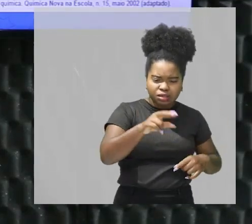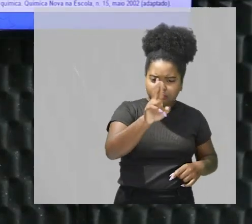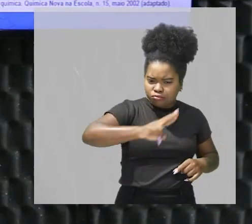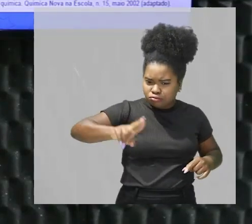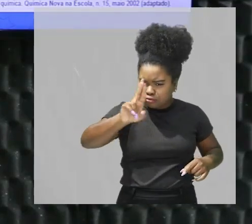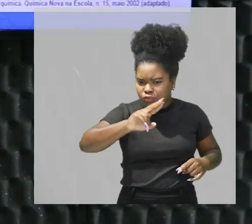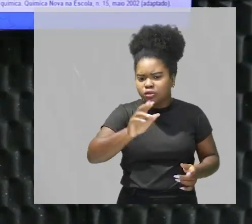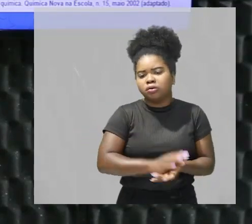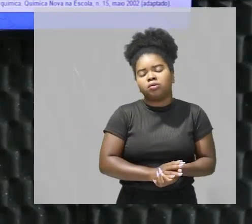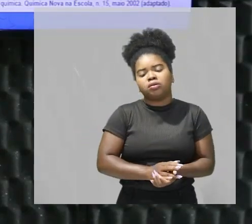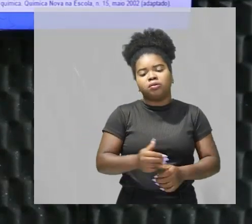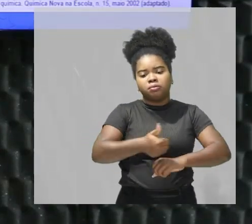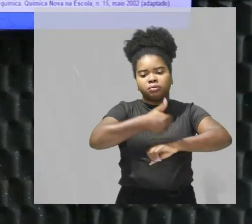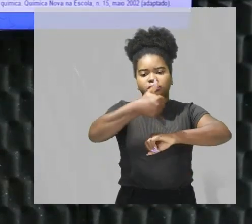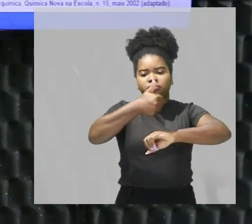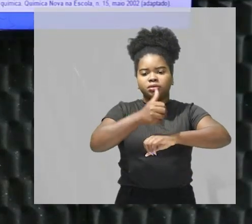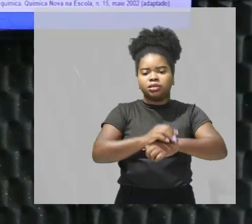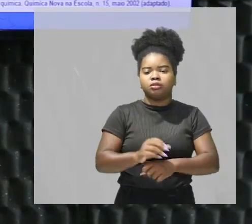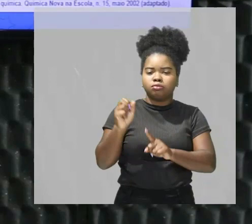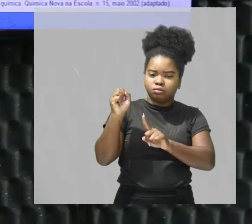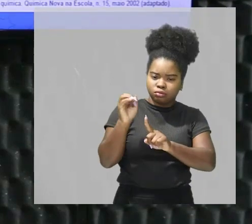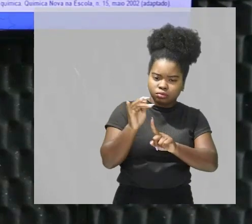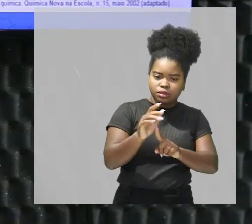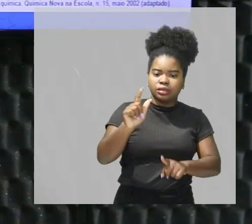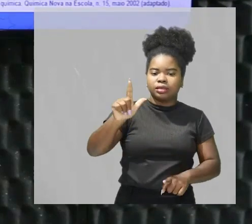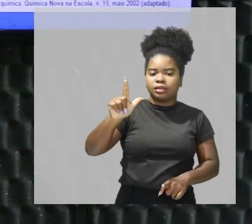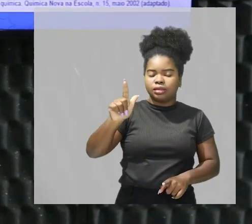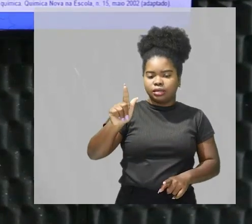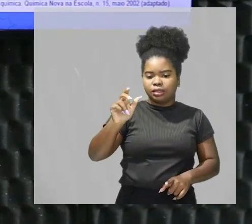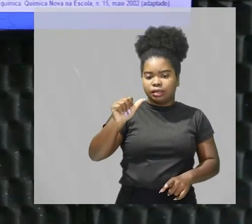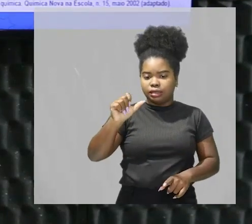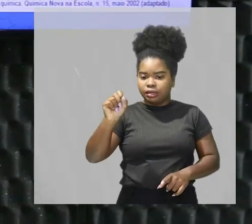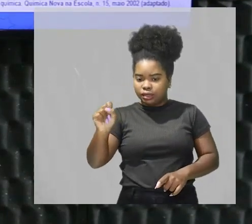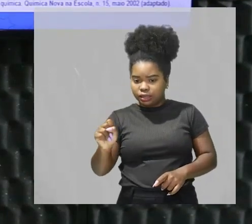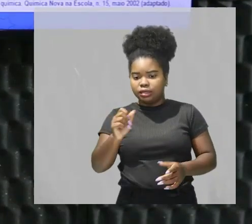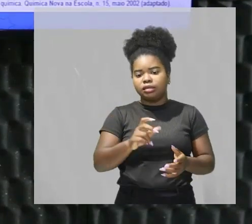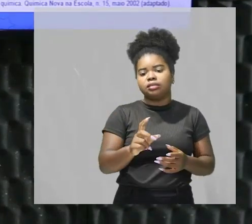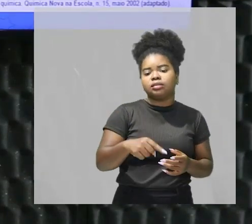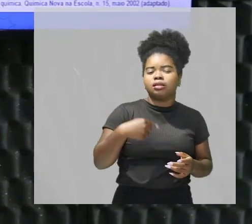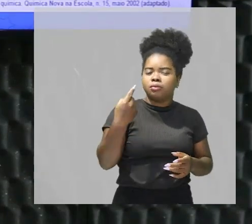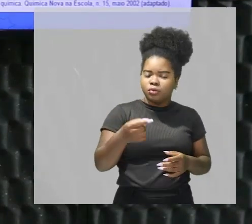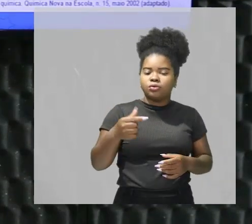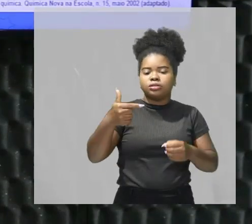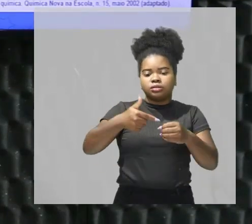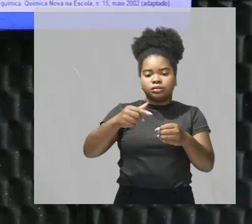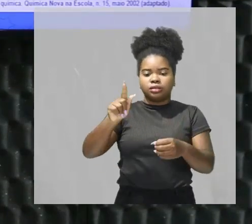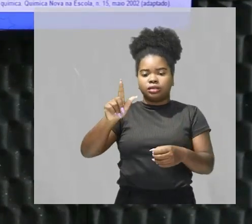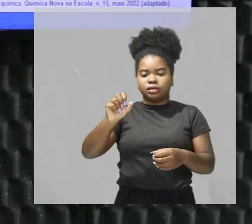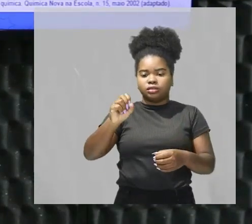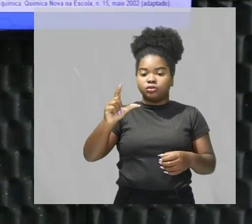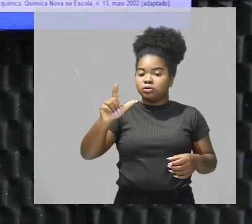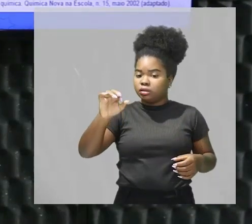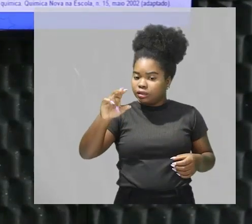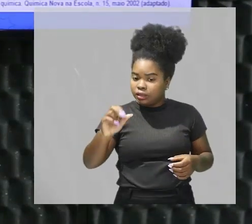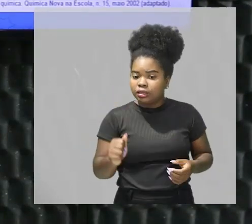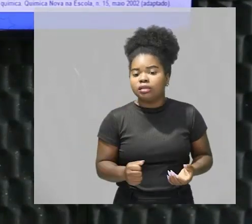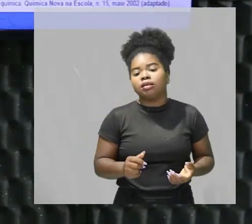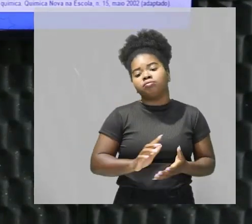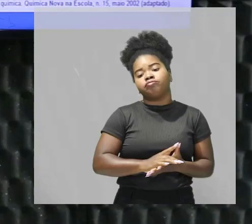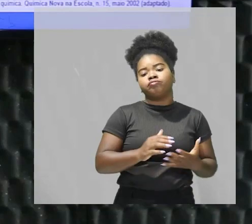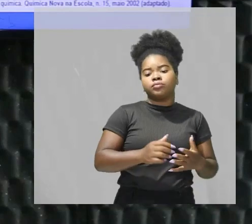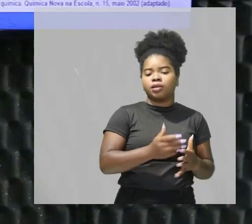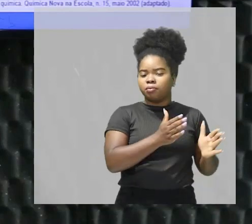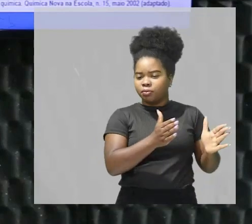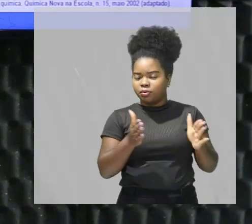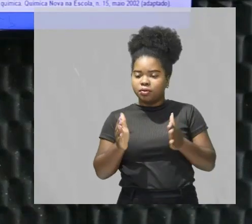primeiro os gases, depois gasolina, querosene, óleo diesel. E a gente vai percebendo que, à medida que